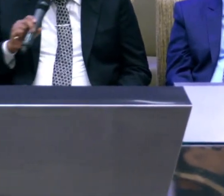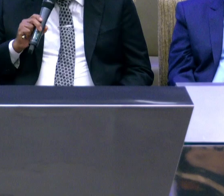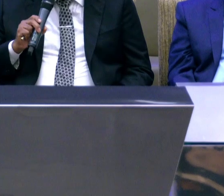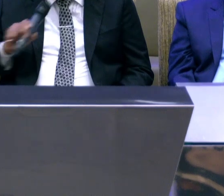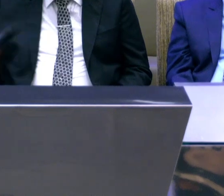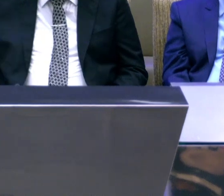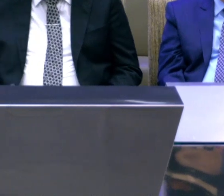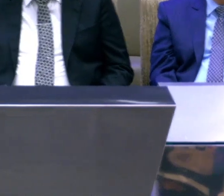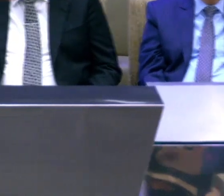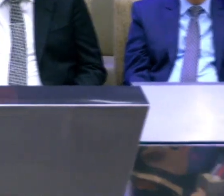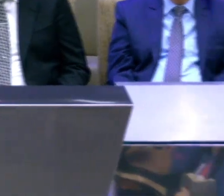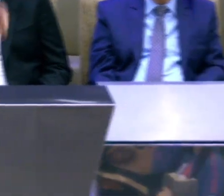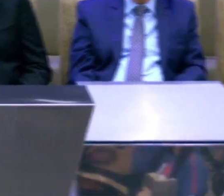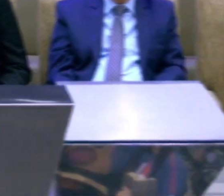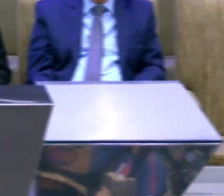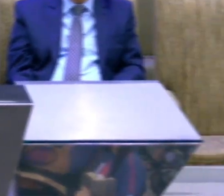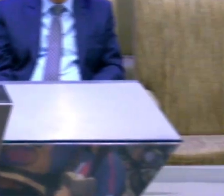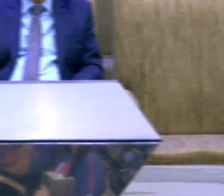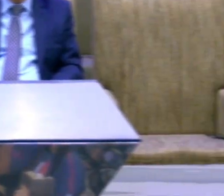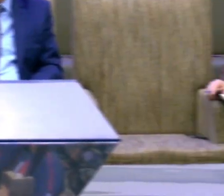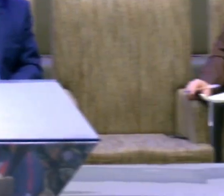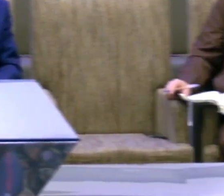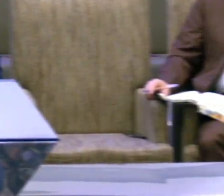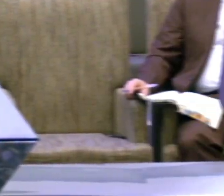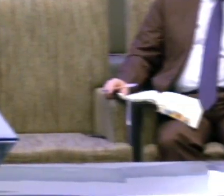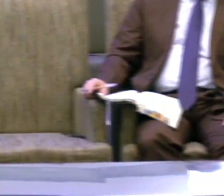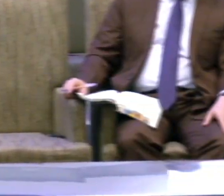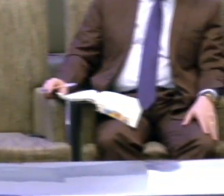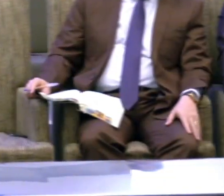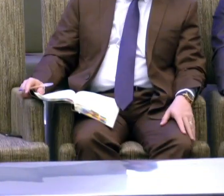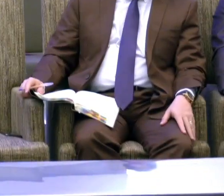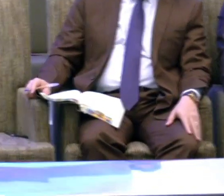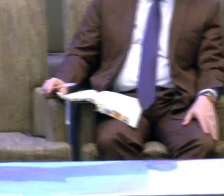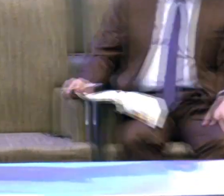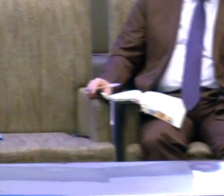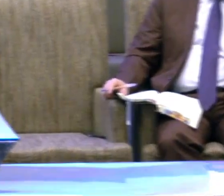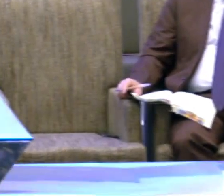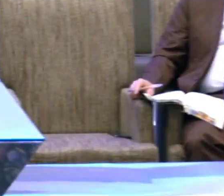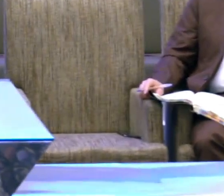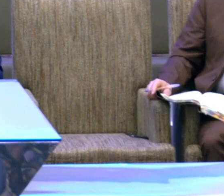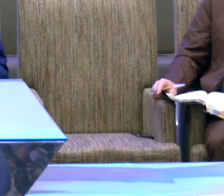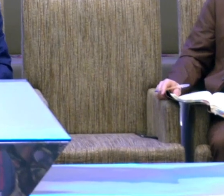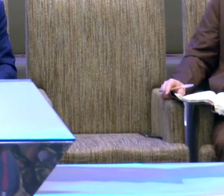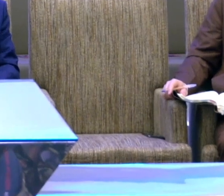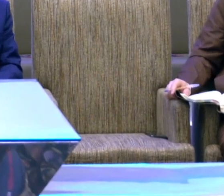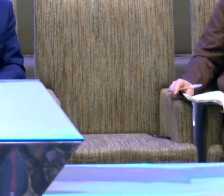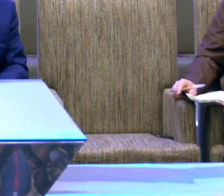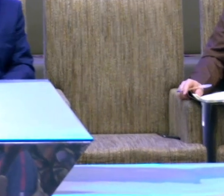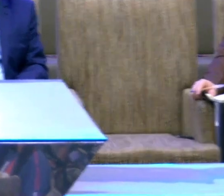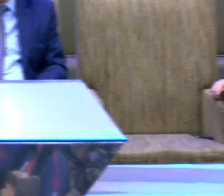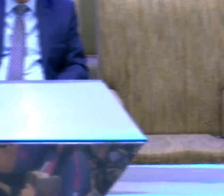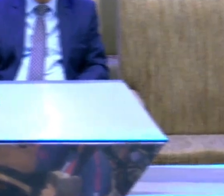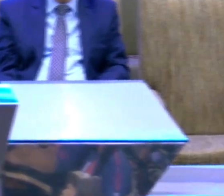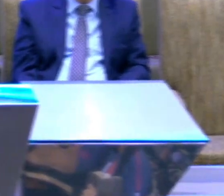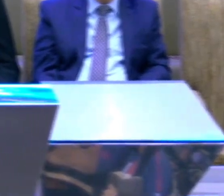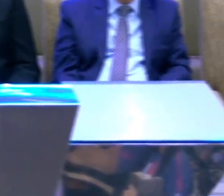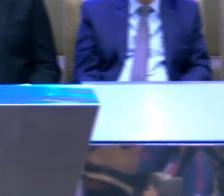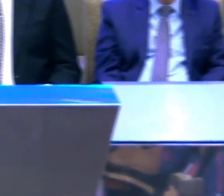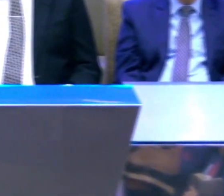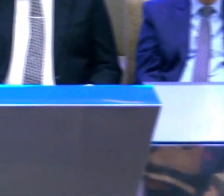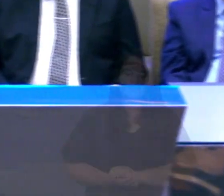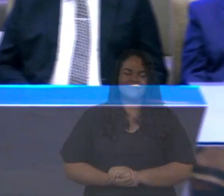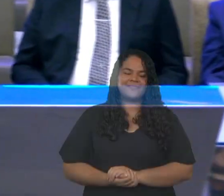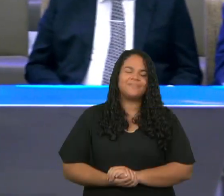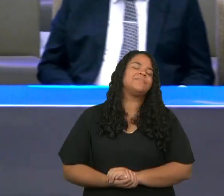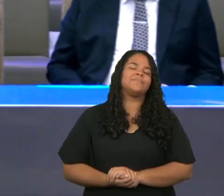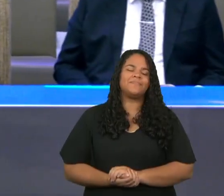Se preocupa não, já vi muito disso. Ele não gosta que a juventude da igreja aprenda